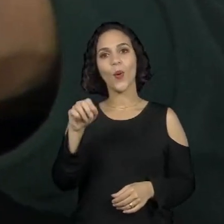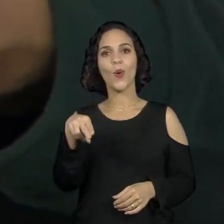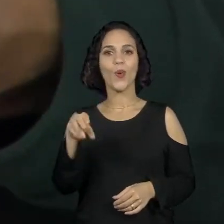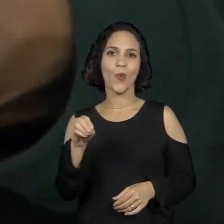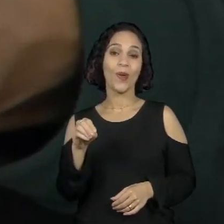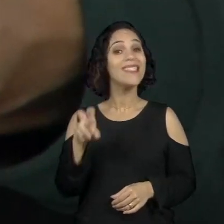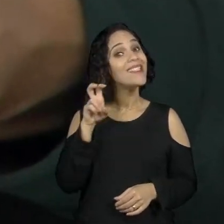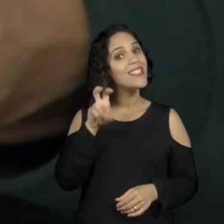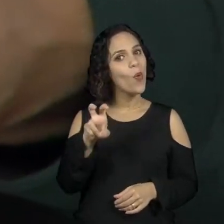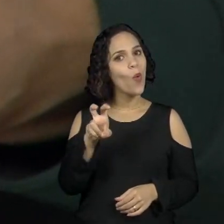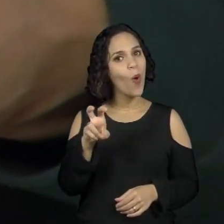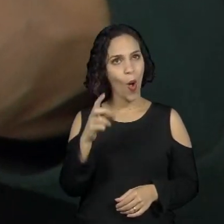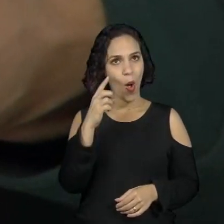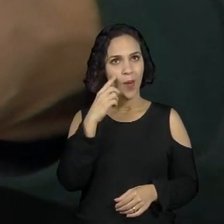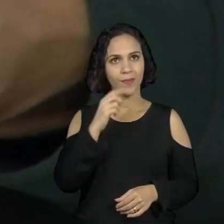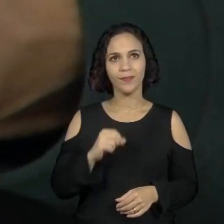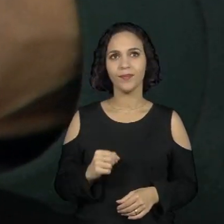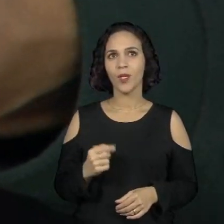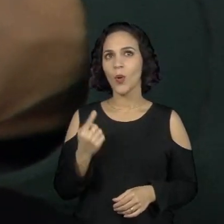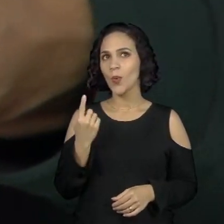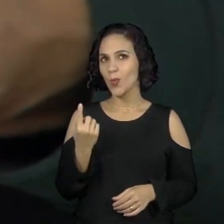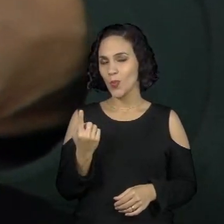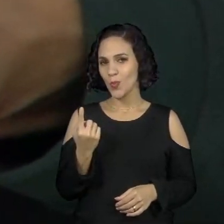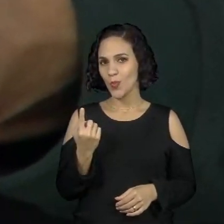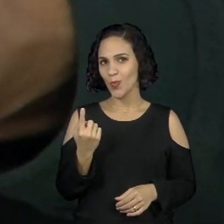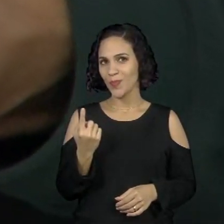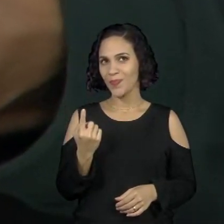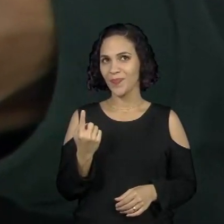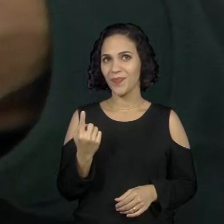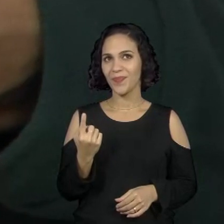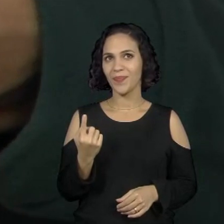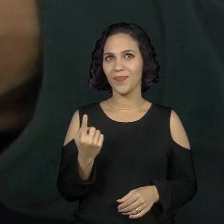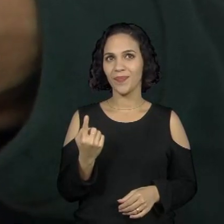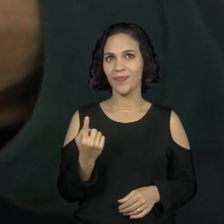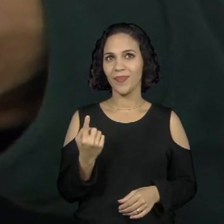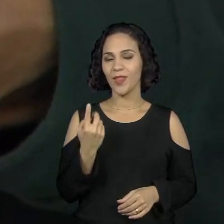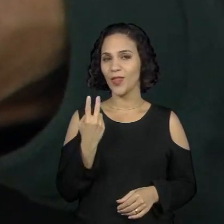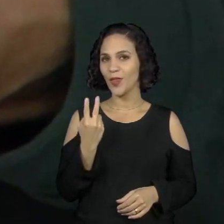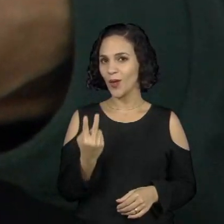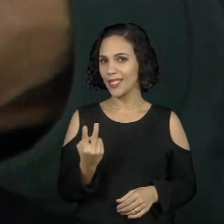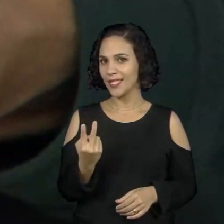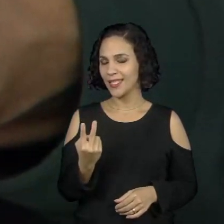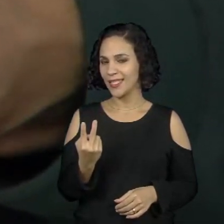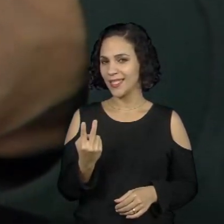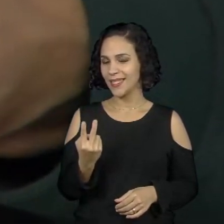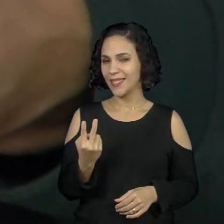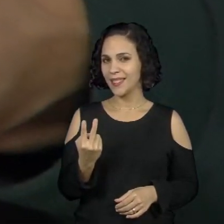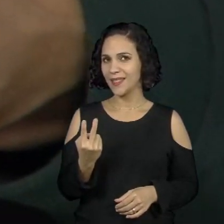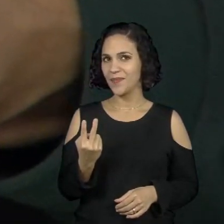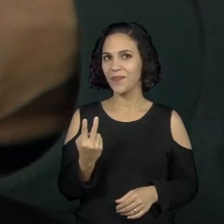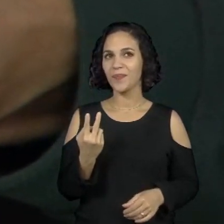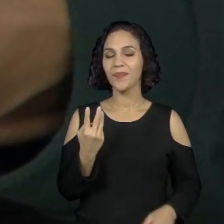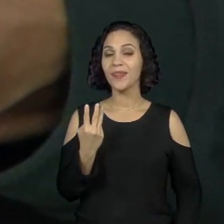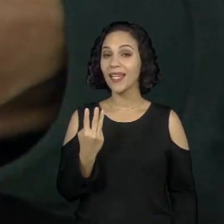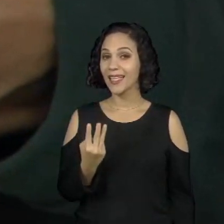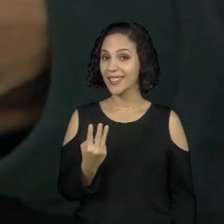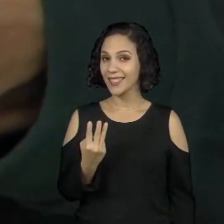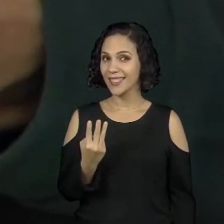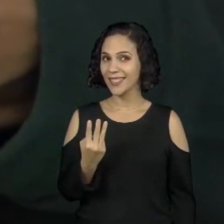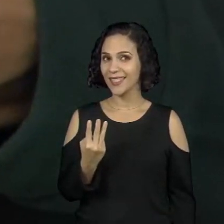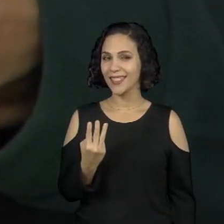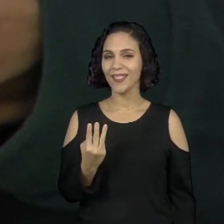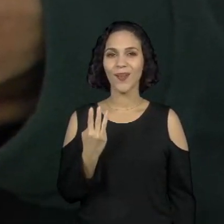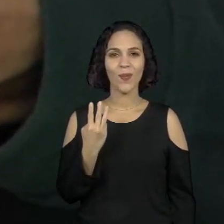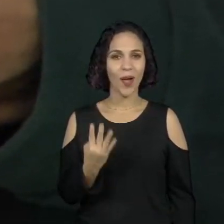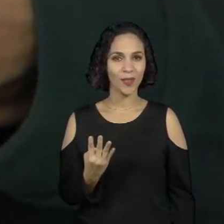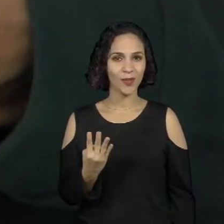você. Um lado, 2 lados, 3 lados,